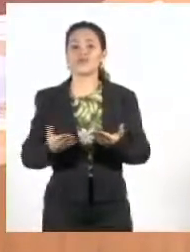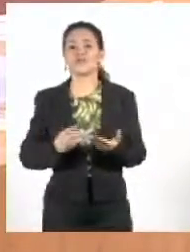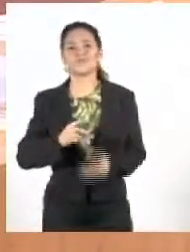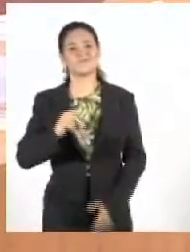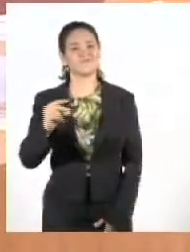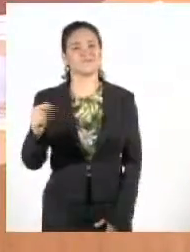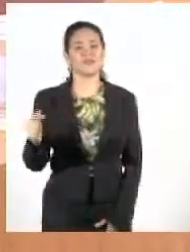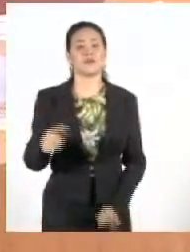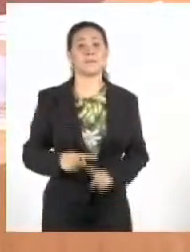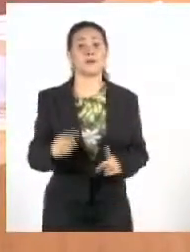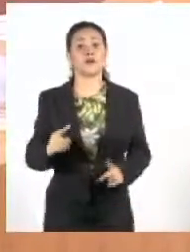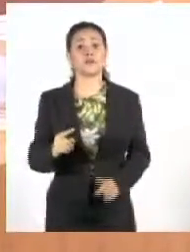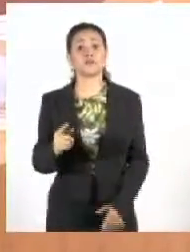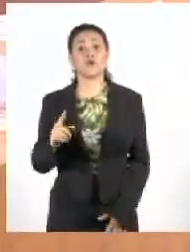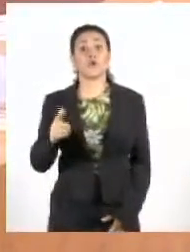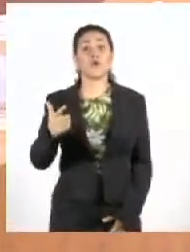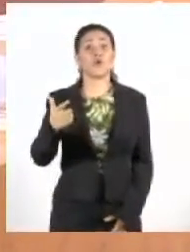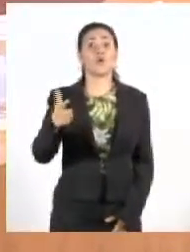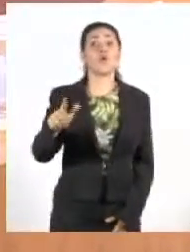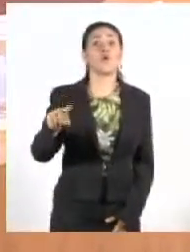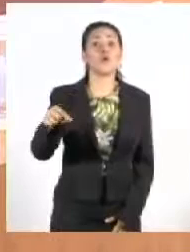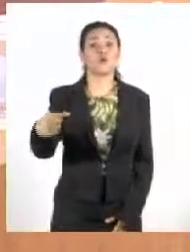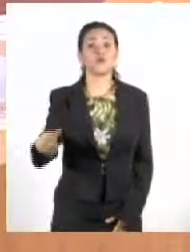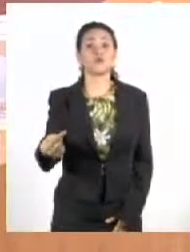outro religioso que está no seu lugar.